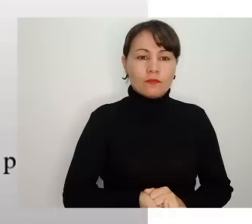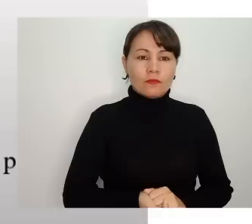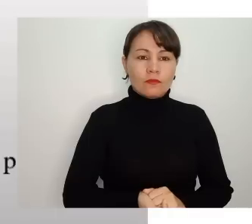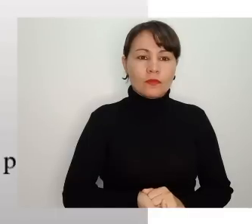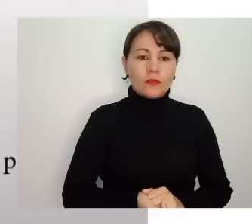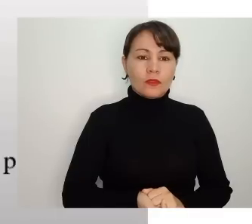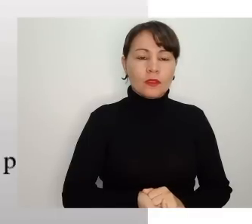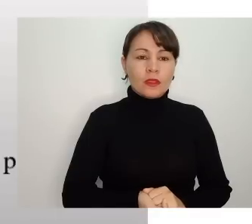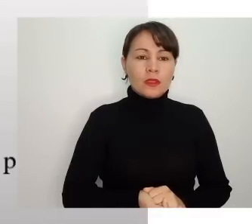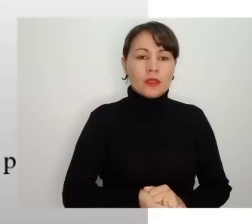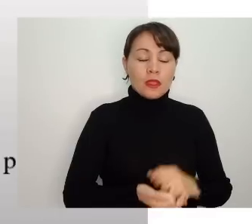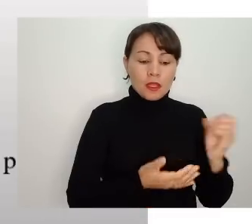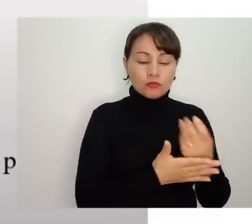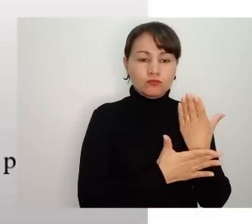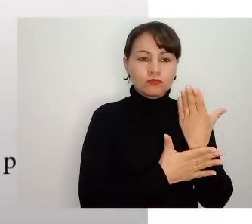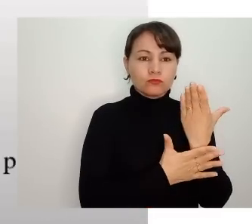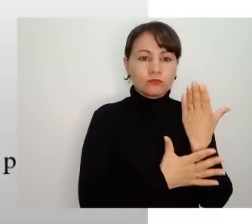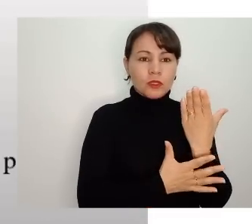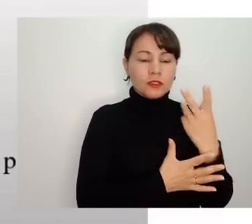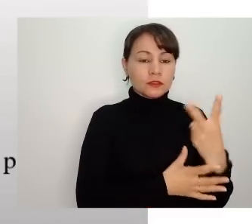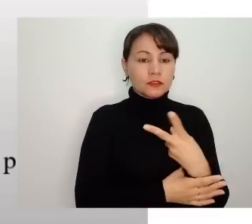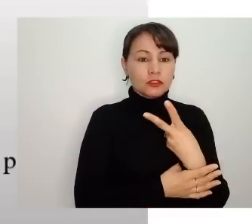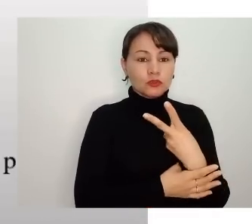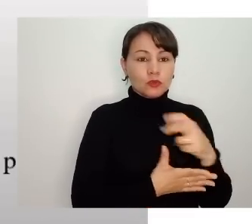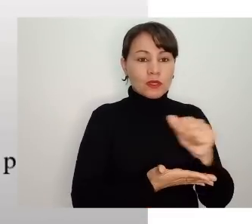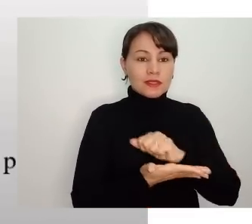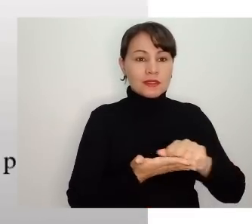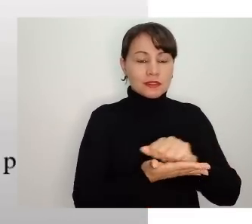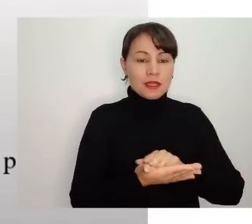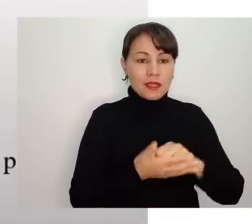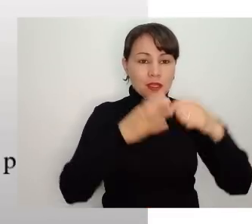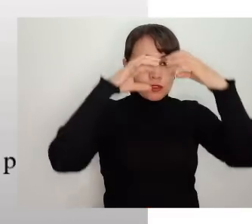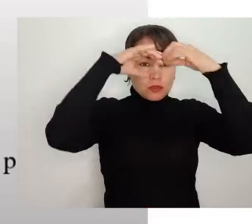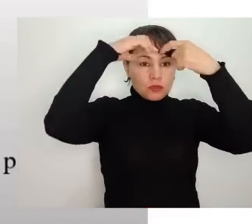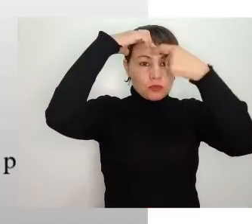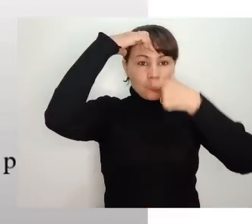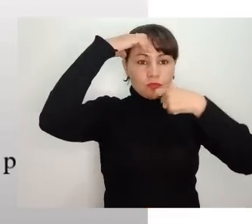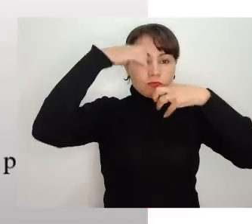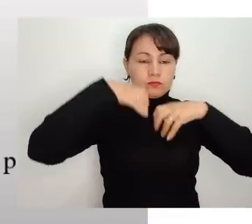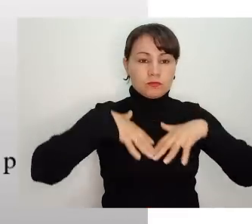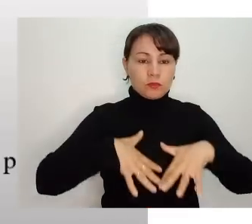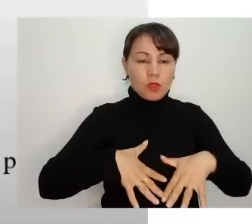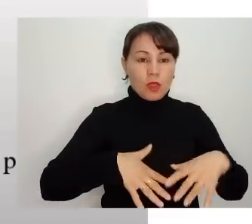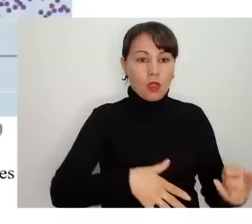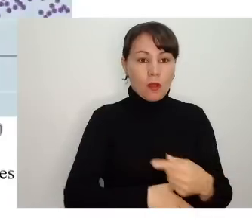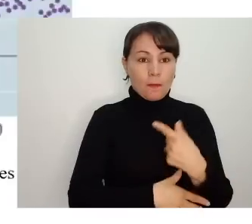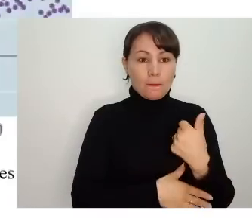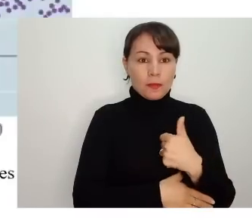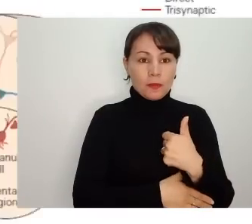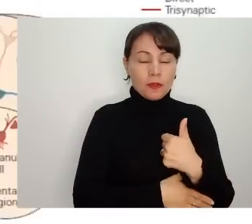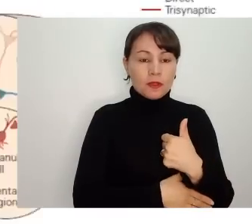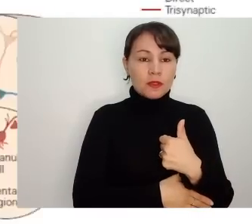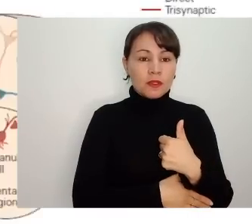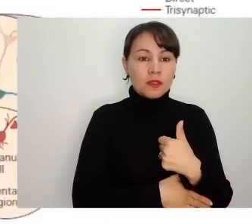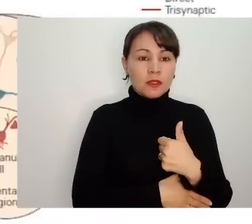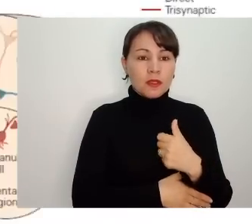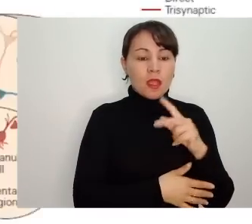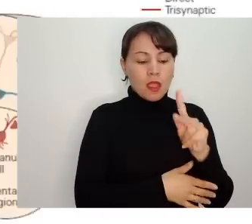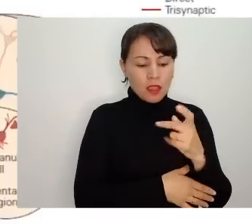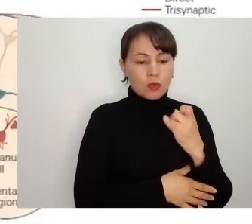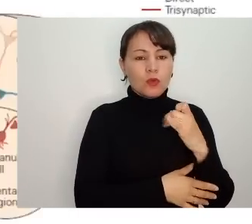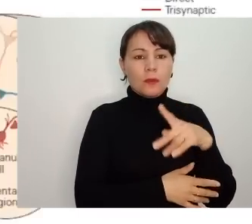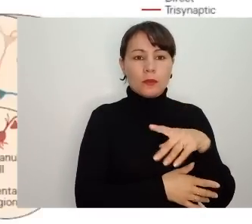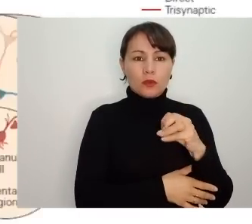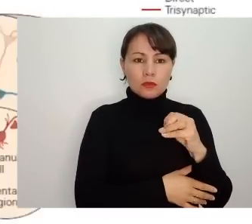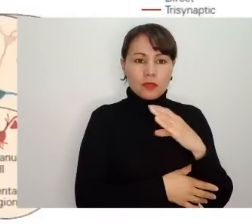por sua vez, ela acontece em duas regiões do sistema nervoso central. Uma delas